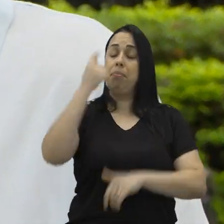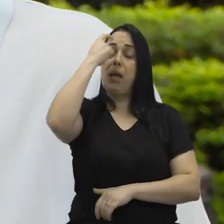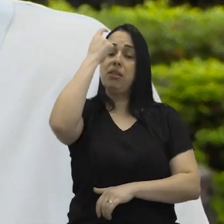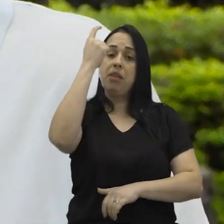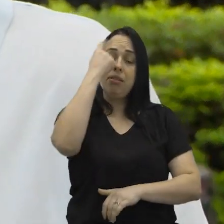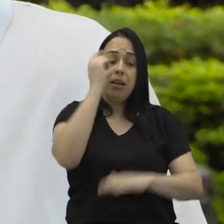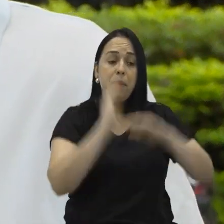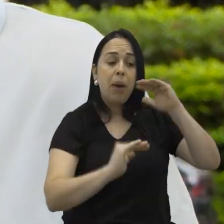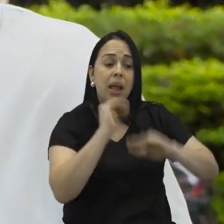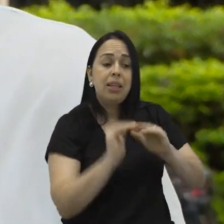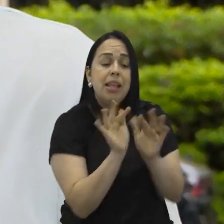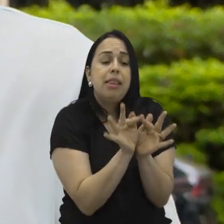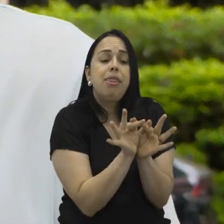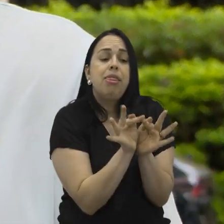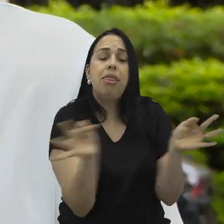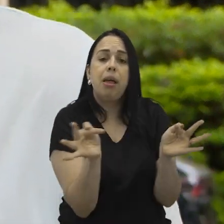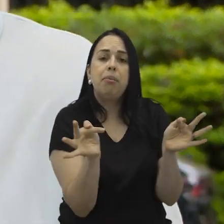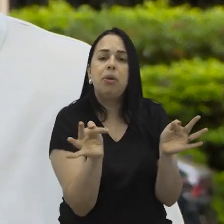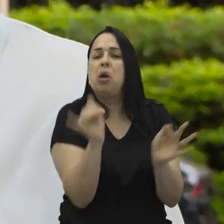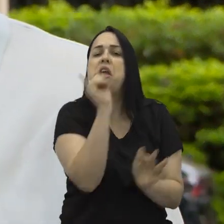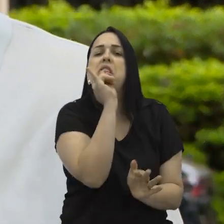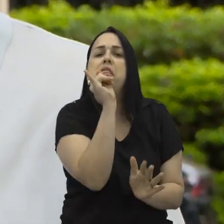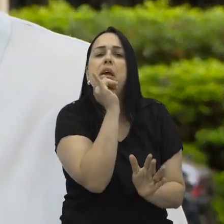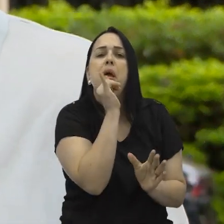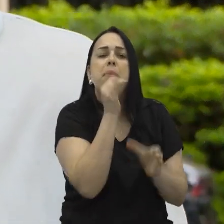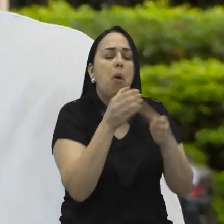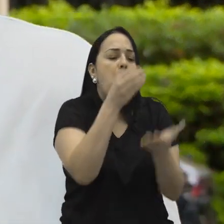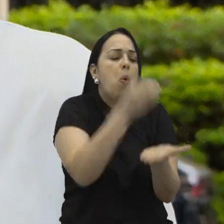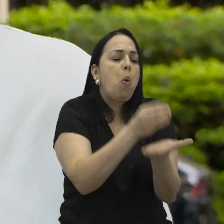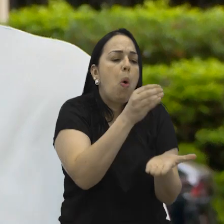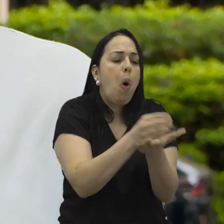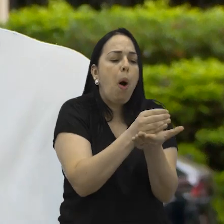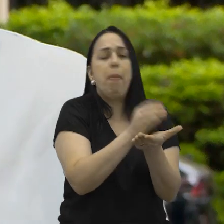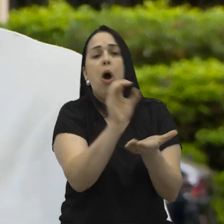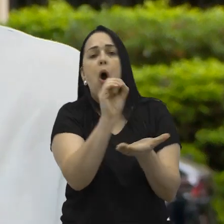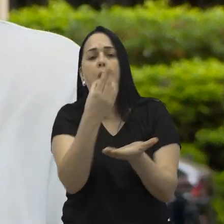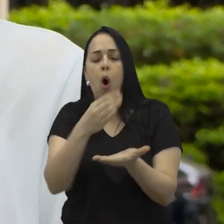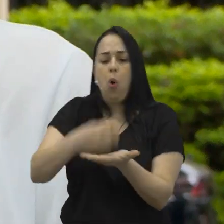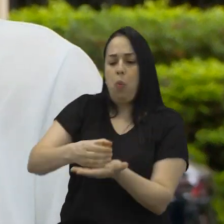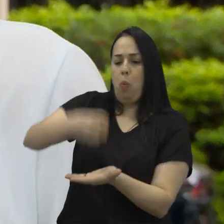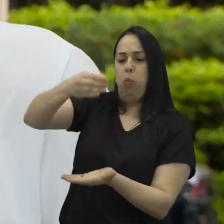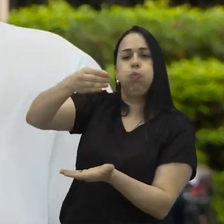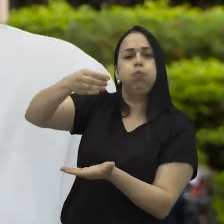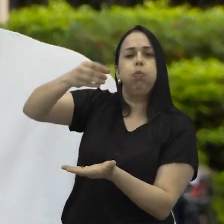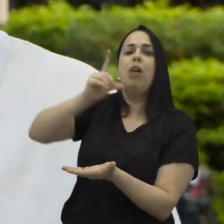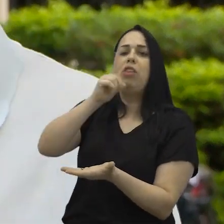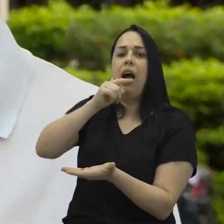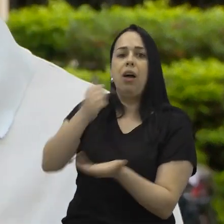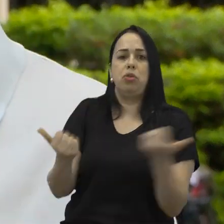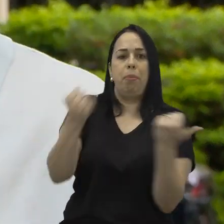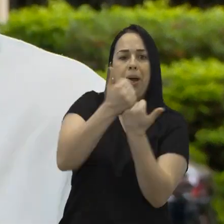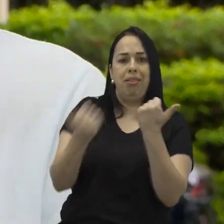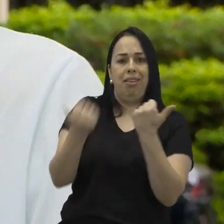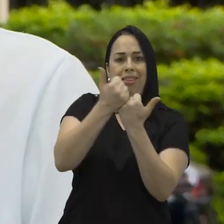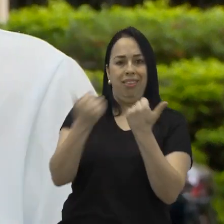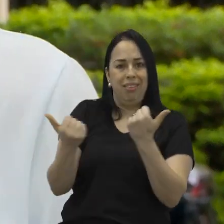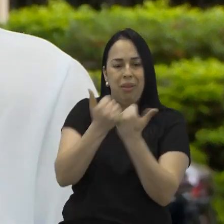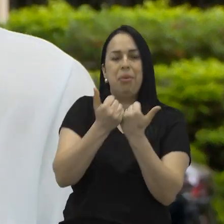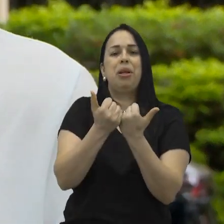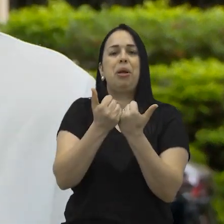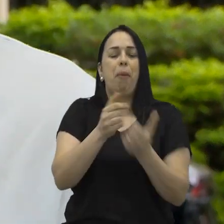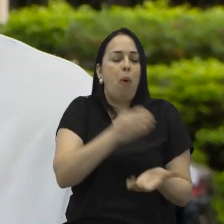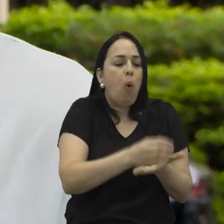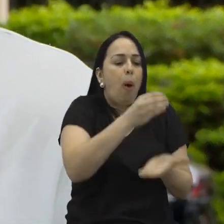prática desde as coisas mais simples de diminuir o plástico né retirar as garrafinhas os copos plásticos substituir por papel ou por